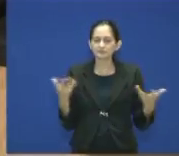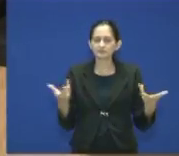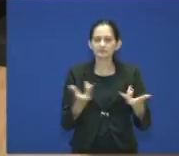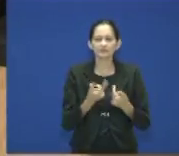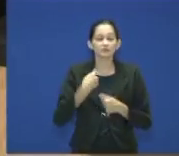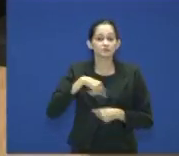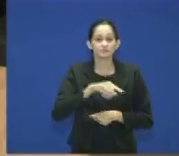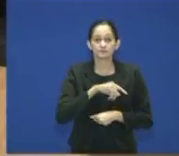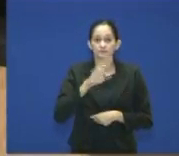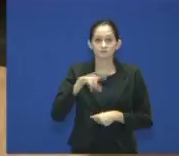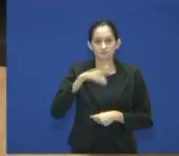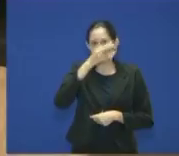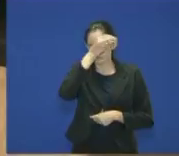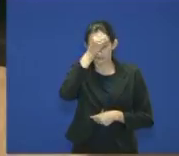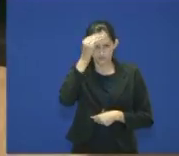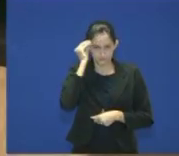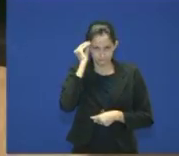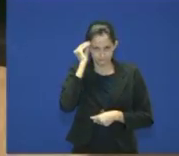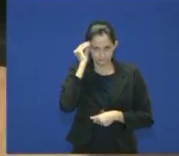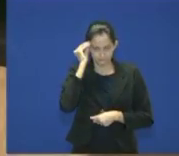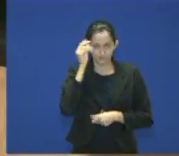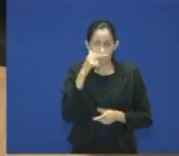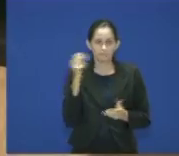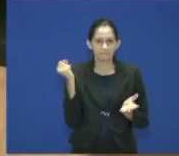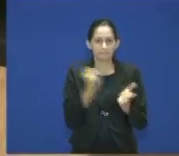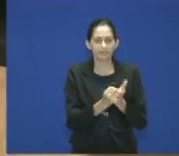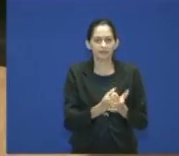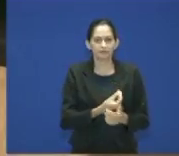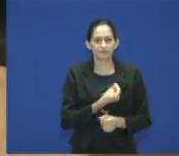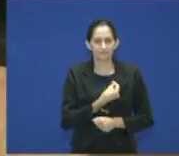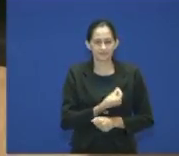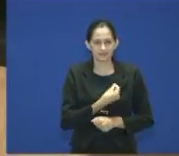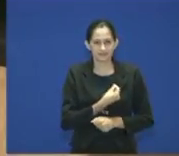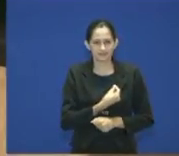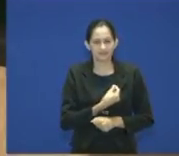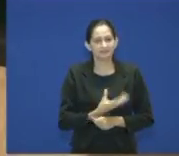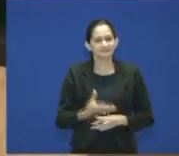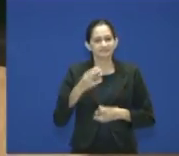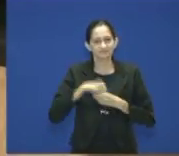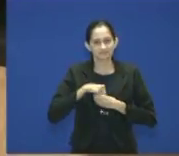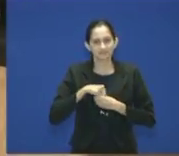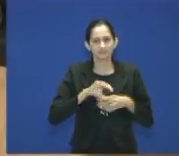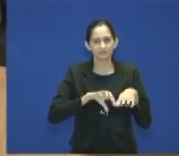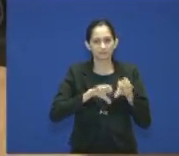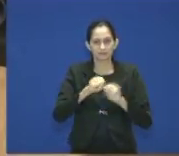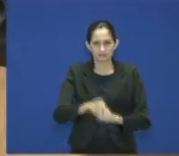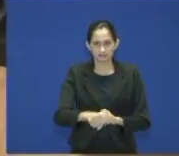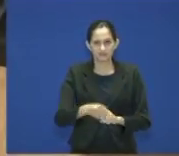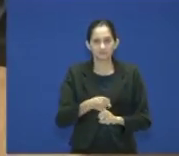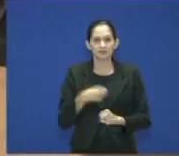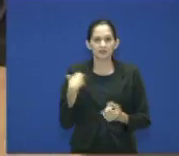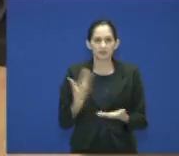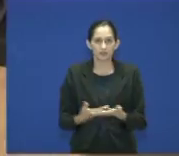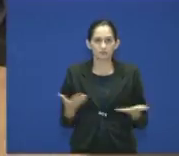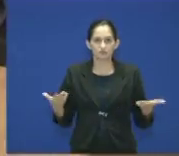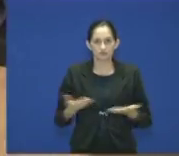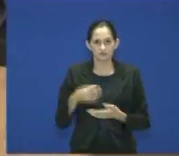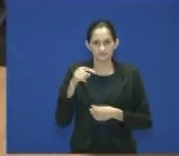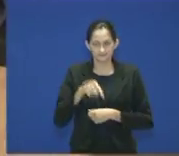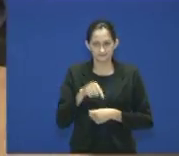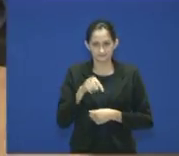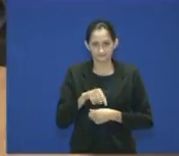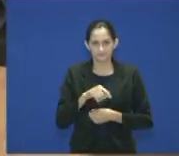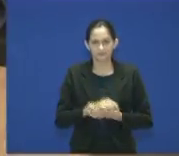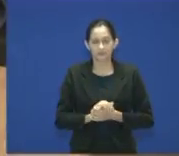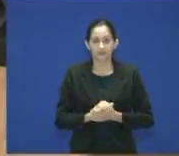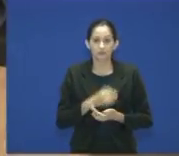nós. Marcantes, certeza. E que fizeram parte de nossa formação até chegar em quem somos hoje.